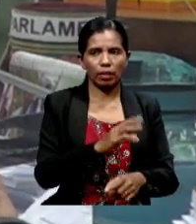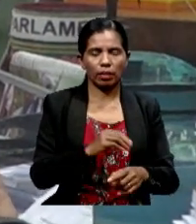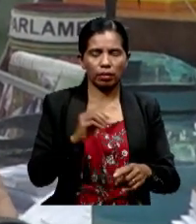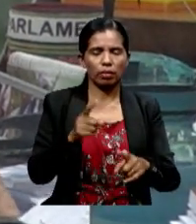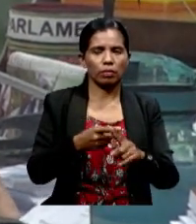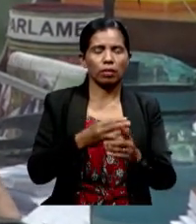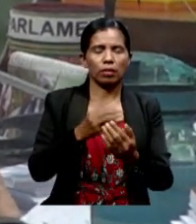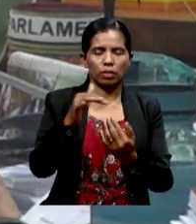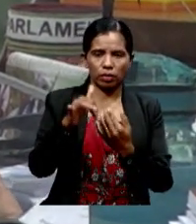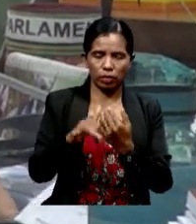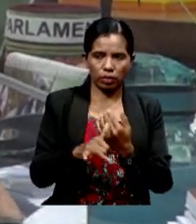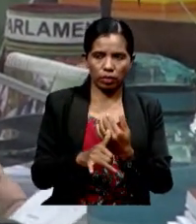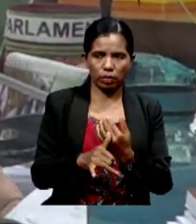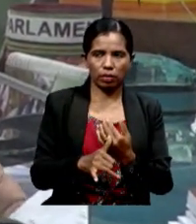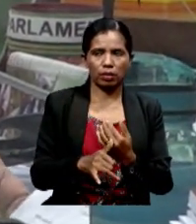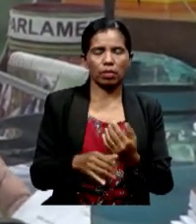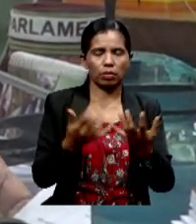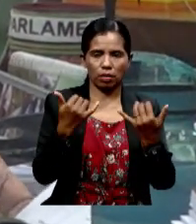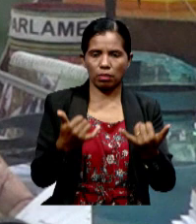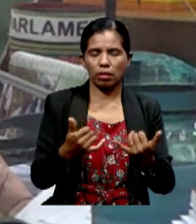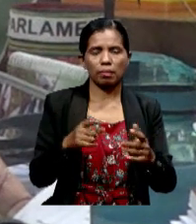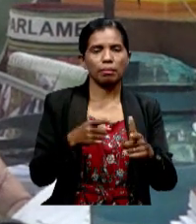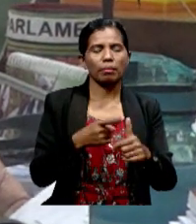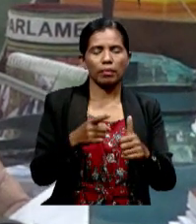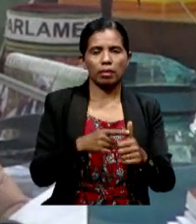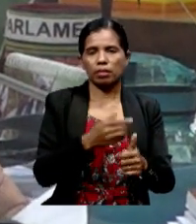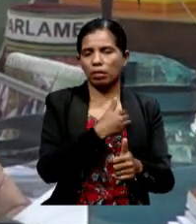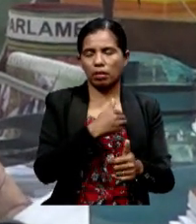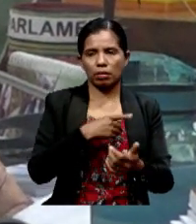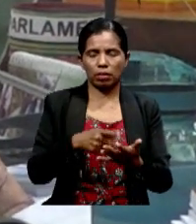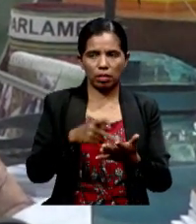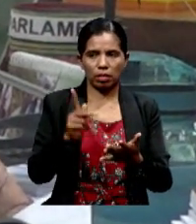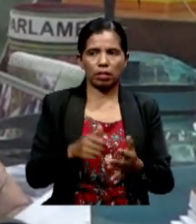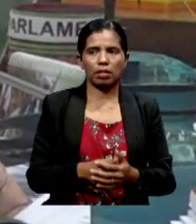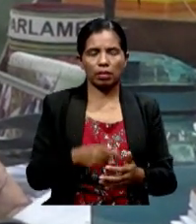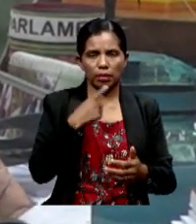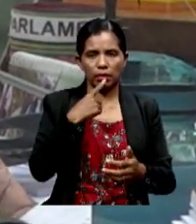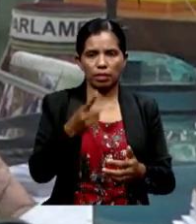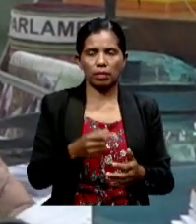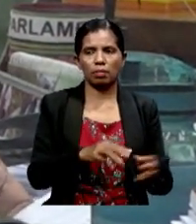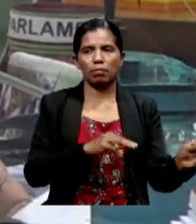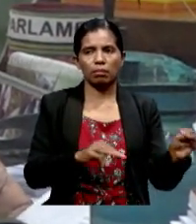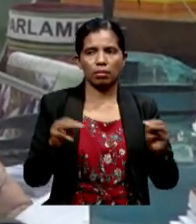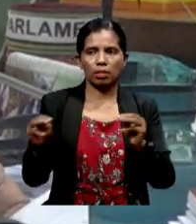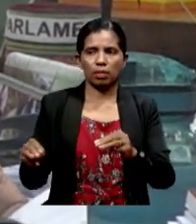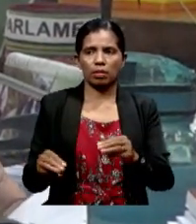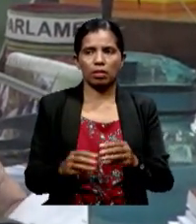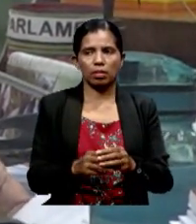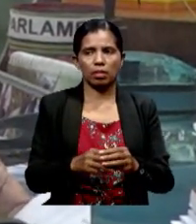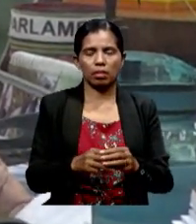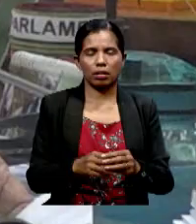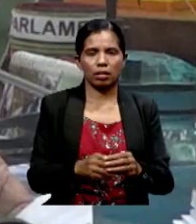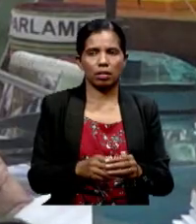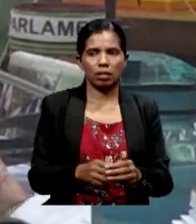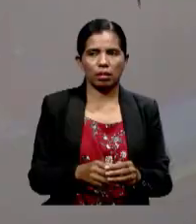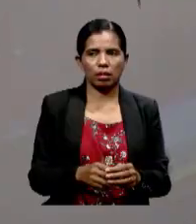julho, que devia na loja e início de julho ser. Por bem, era que até te dizer a dia, por razões que também